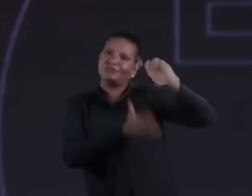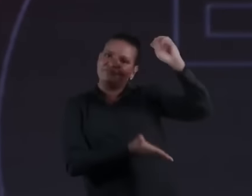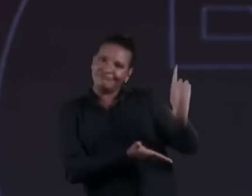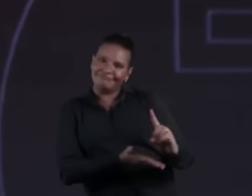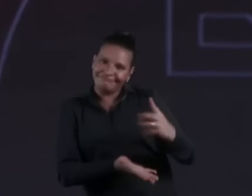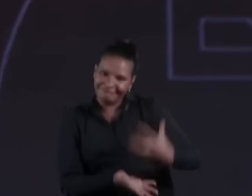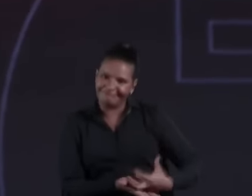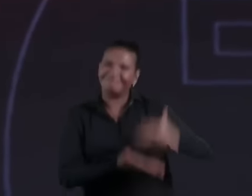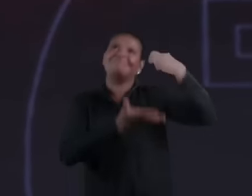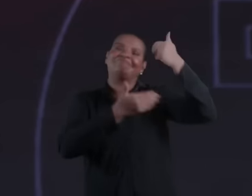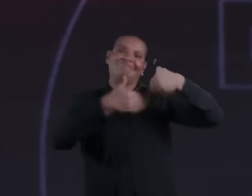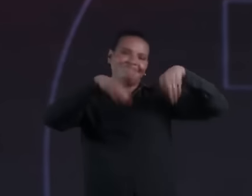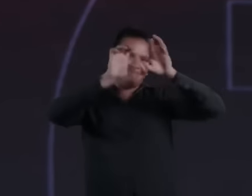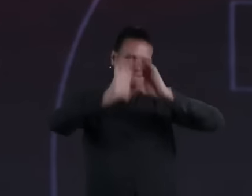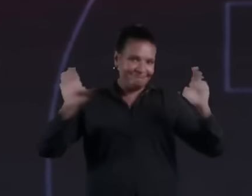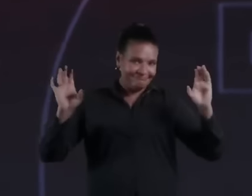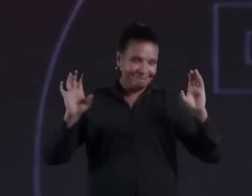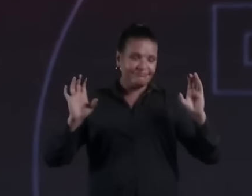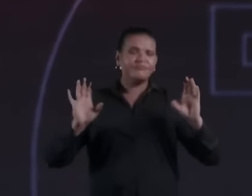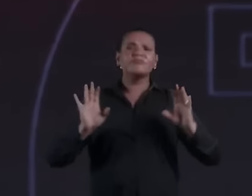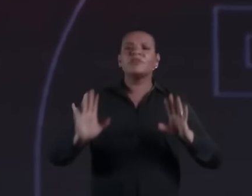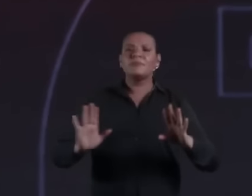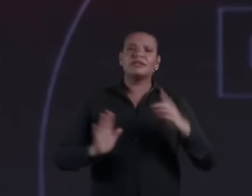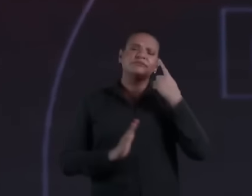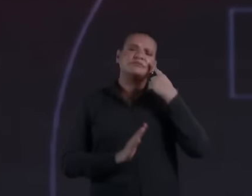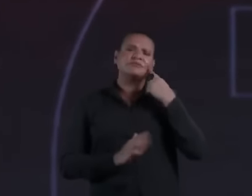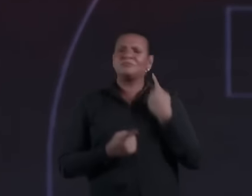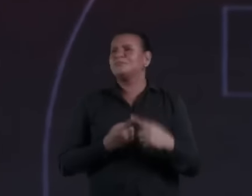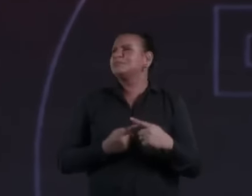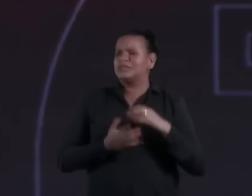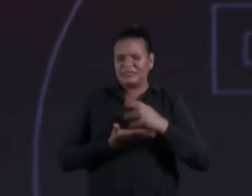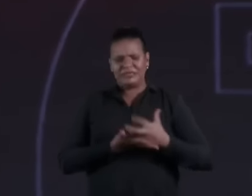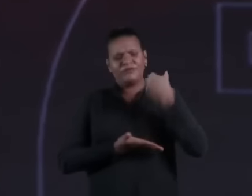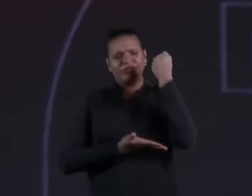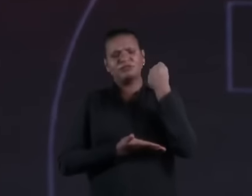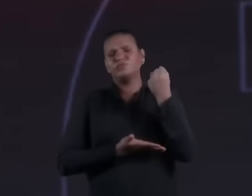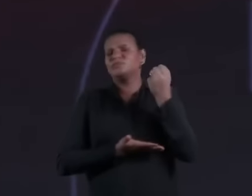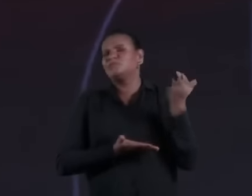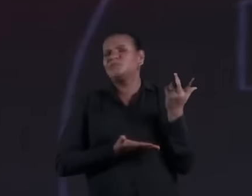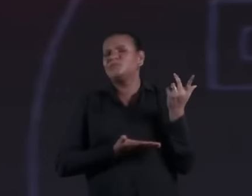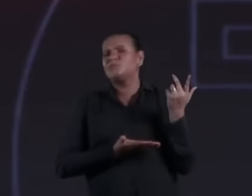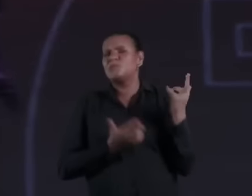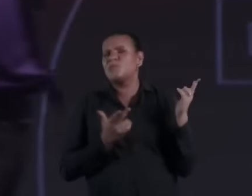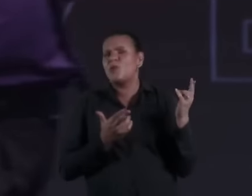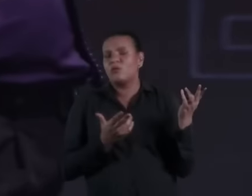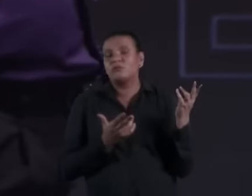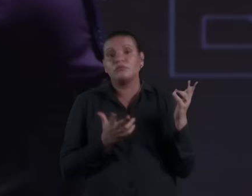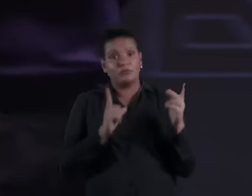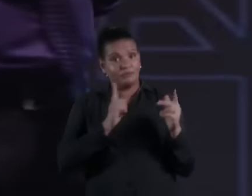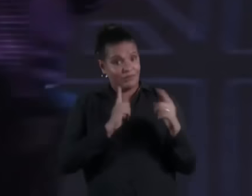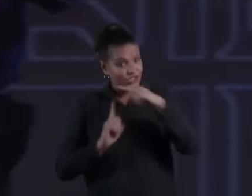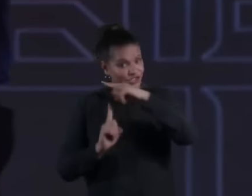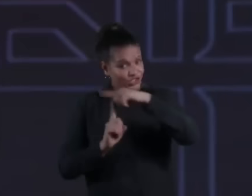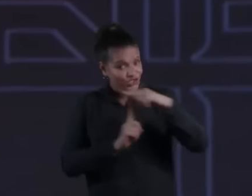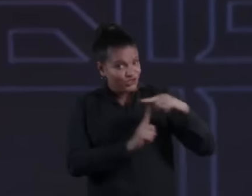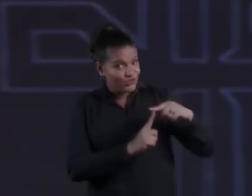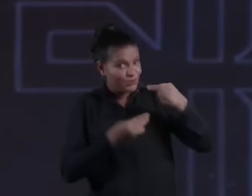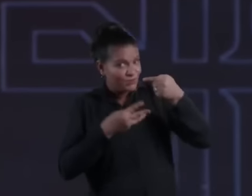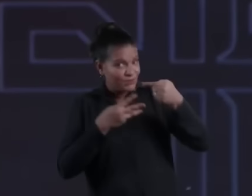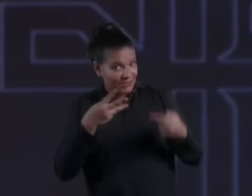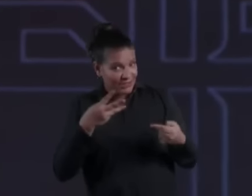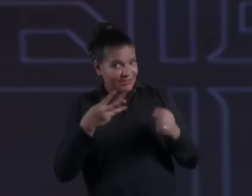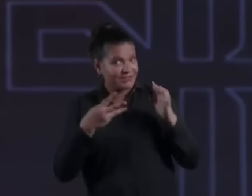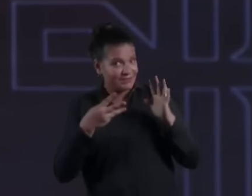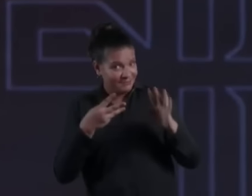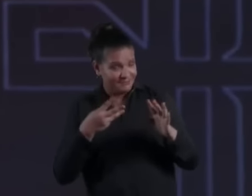para vocês que a salvação ela tem três dimensões temporais O primeiro é